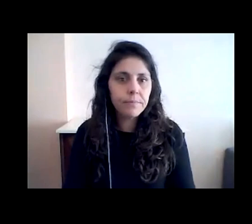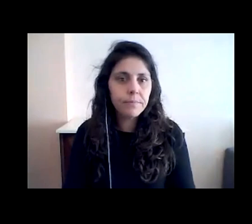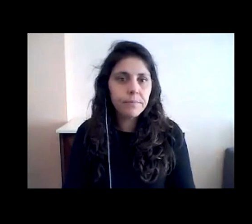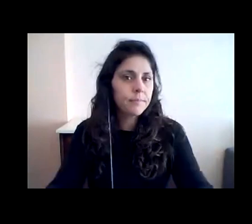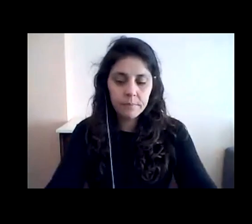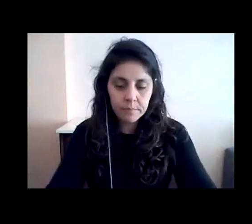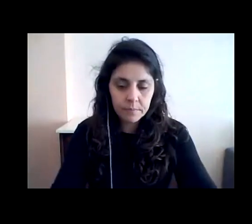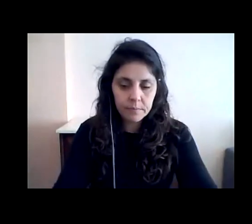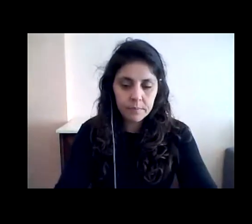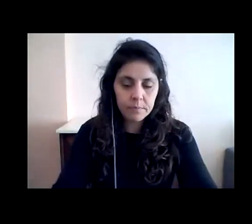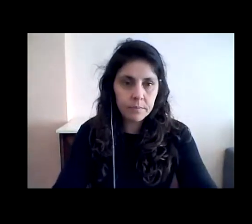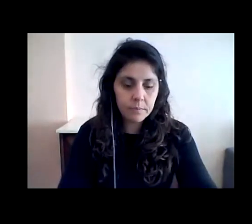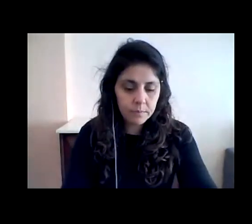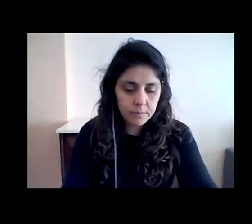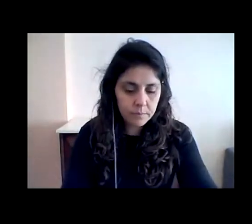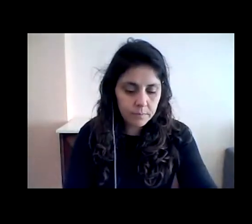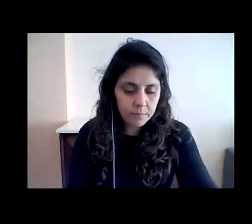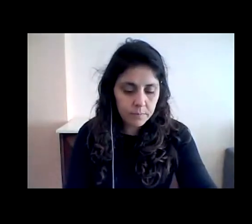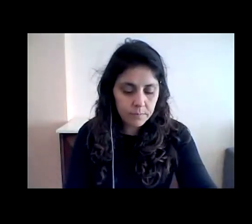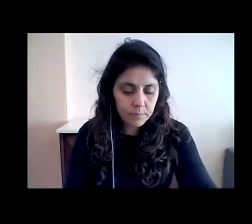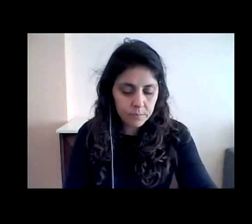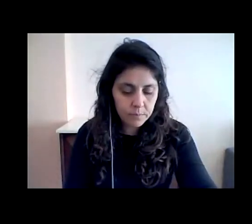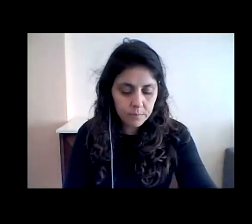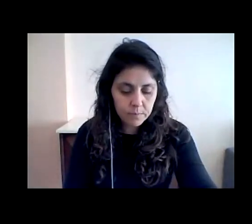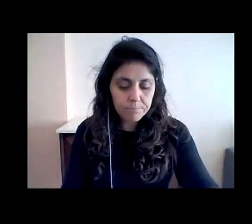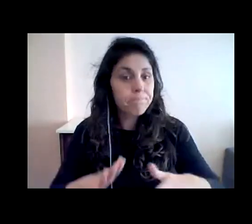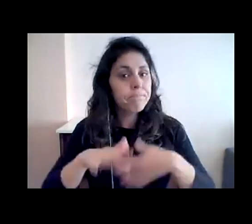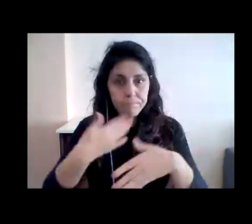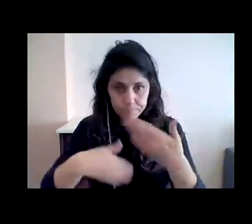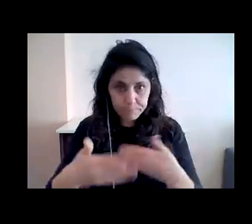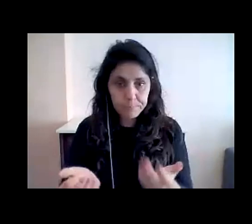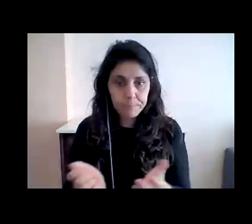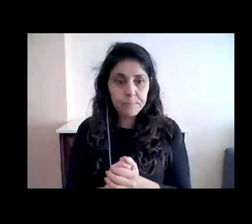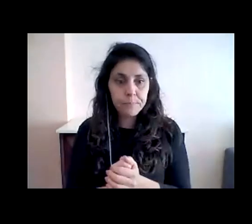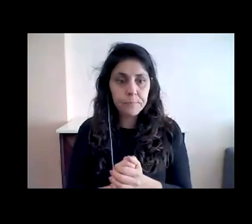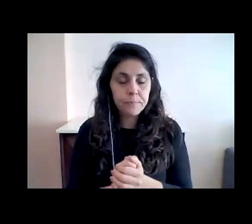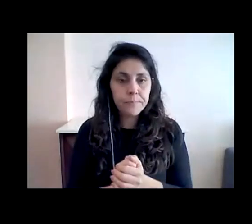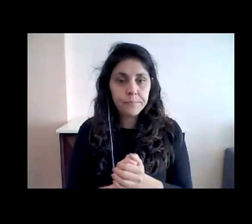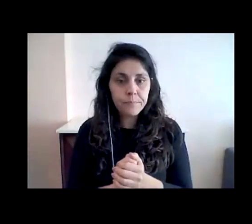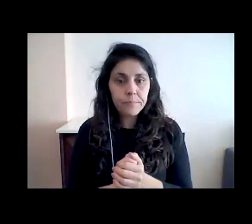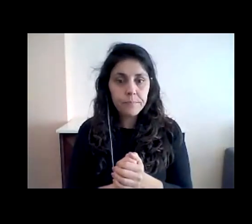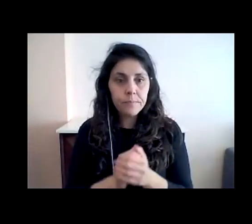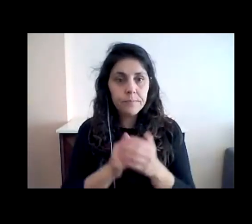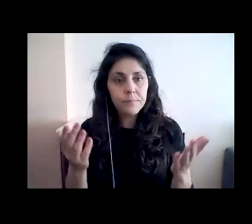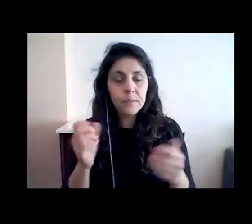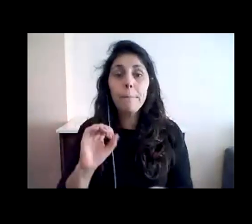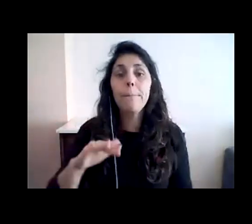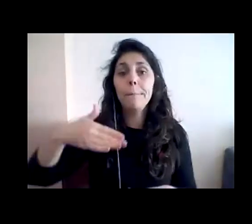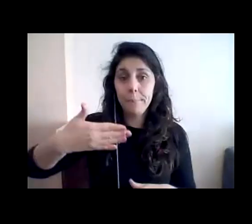Mas, entretanto, vou então avançando para dizer primeiro